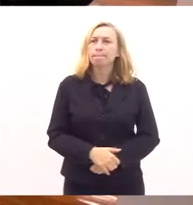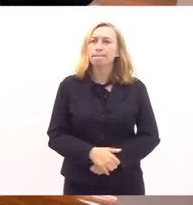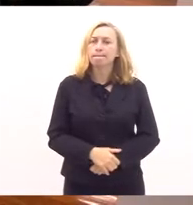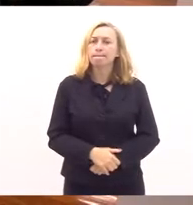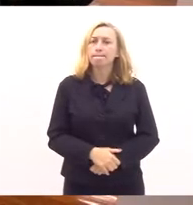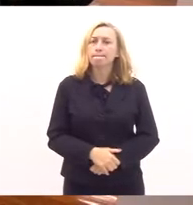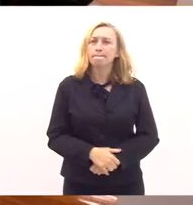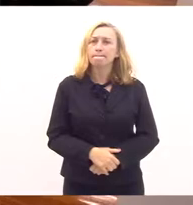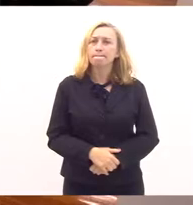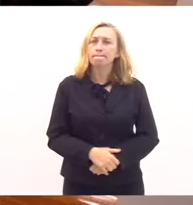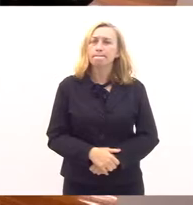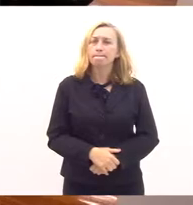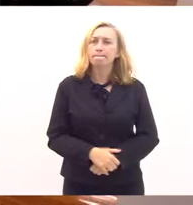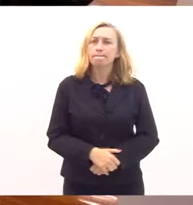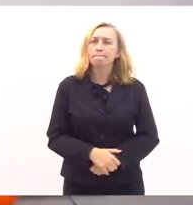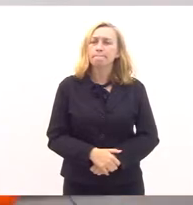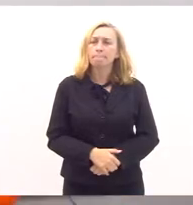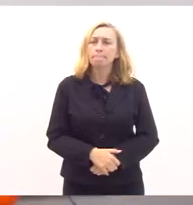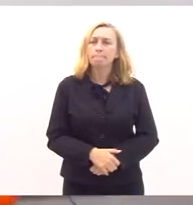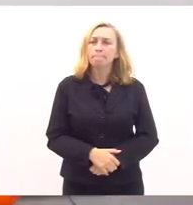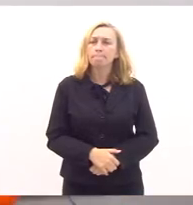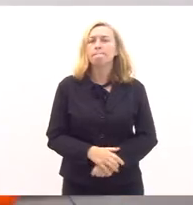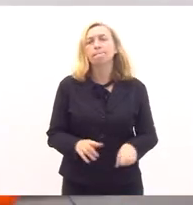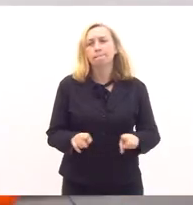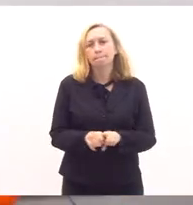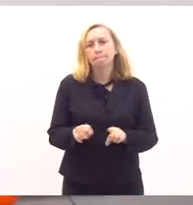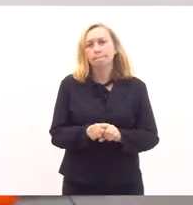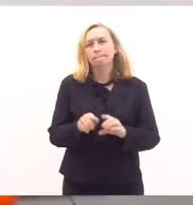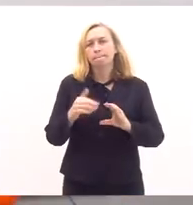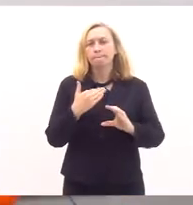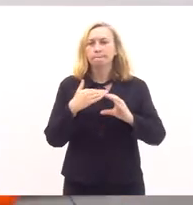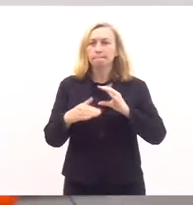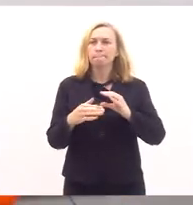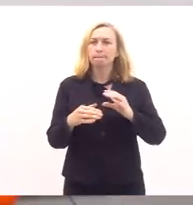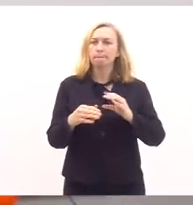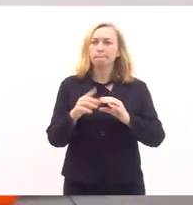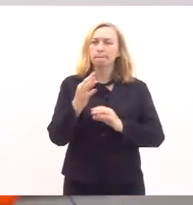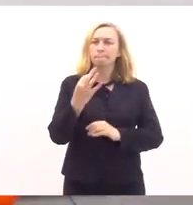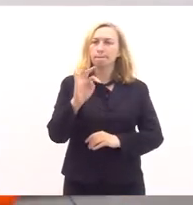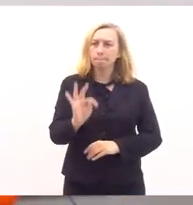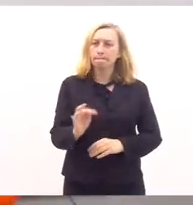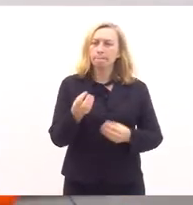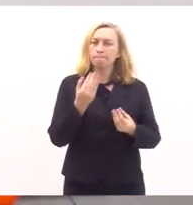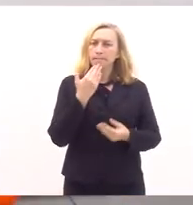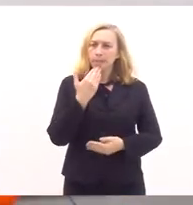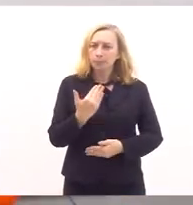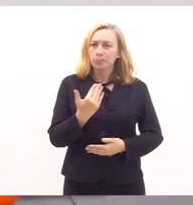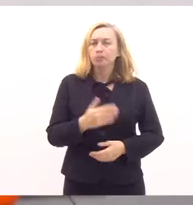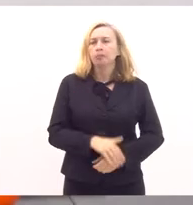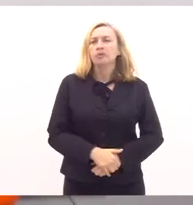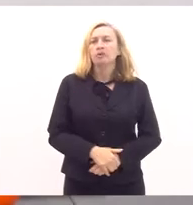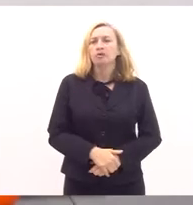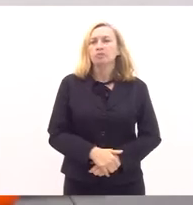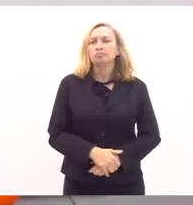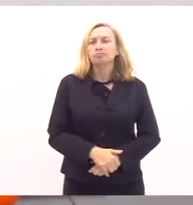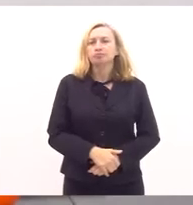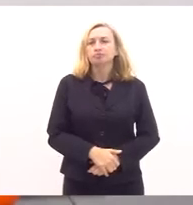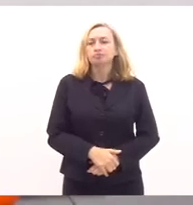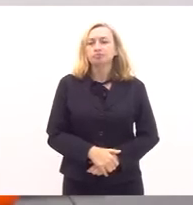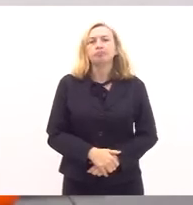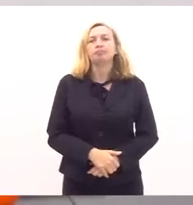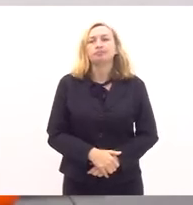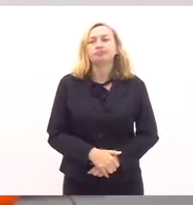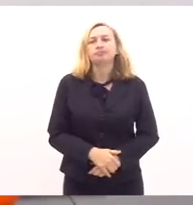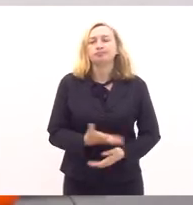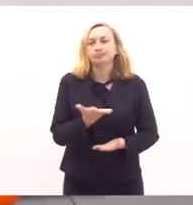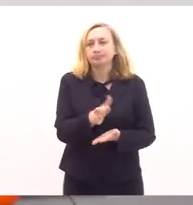e, paralelamente, enviar aí pelo chat, por favor, para a gente imprimir e